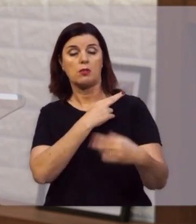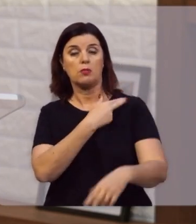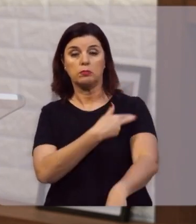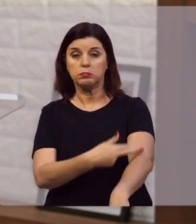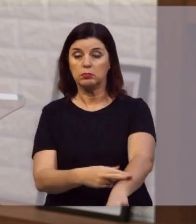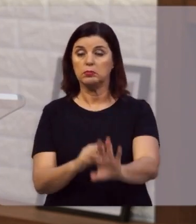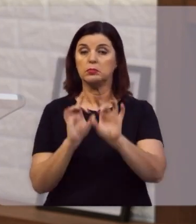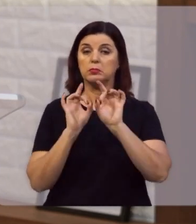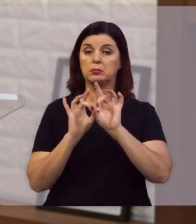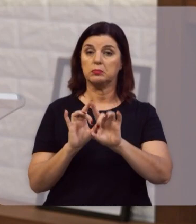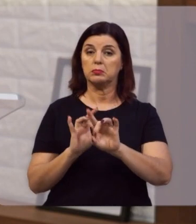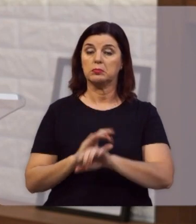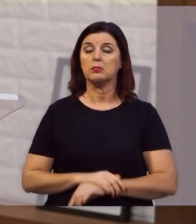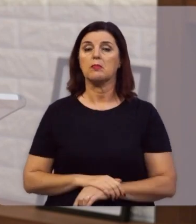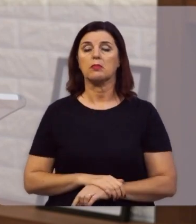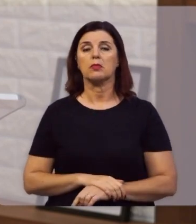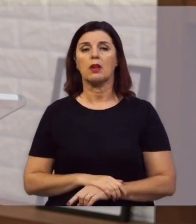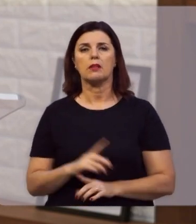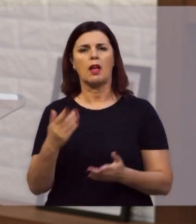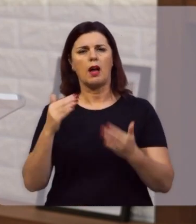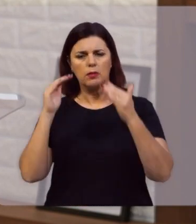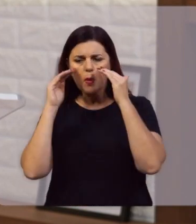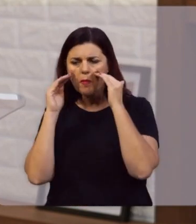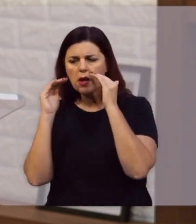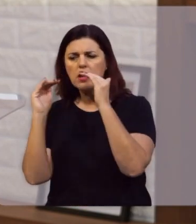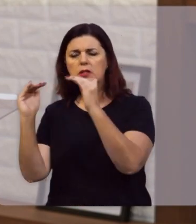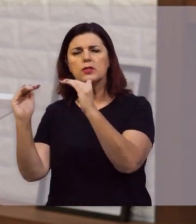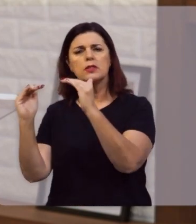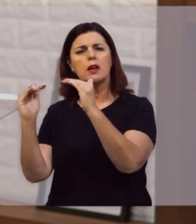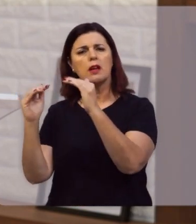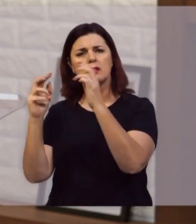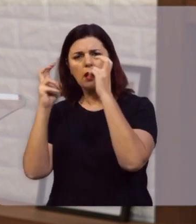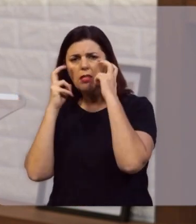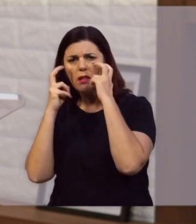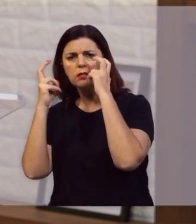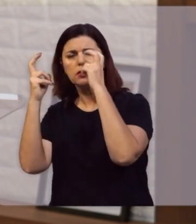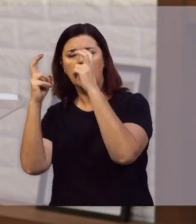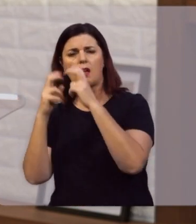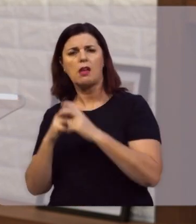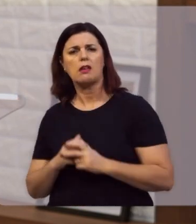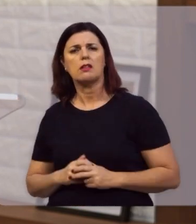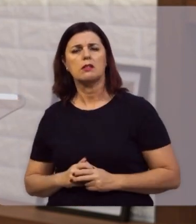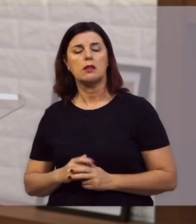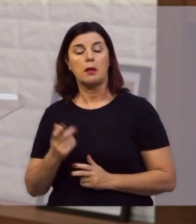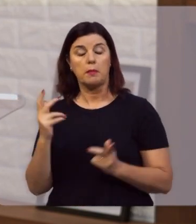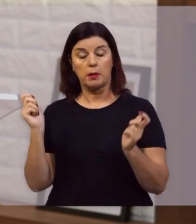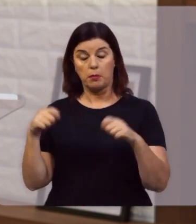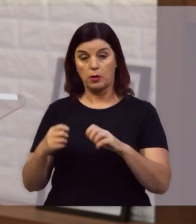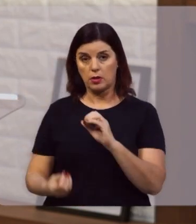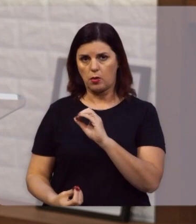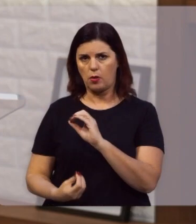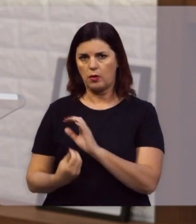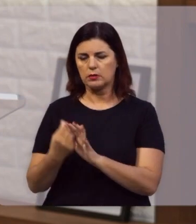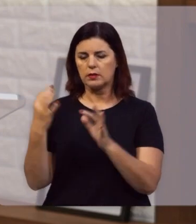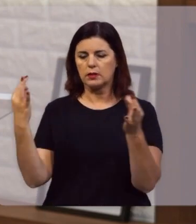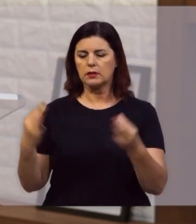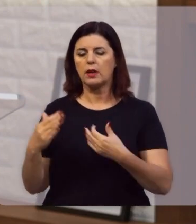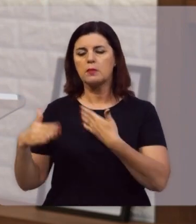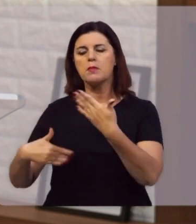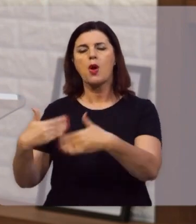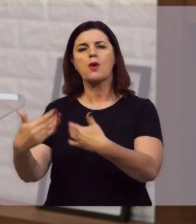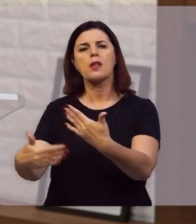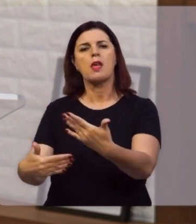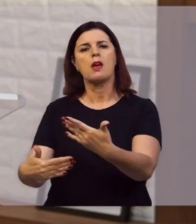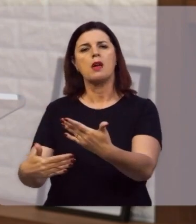da submissão não subserviência da submissão inteligente para que haja ordem para que haja progresso